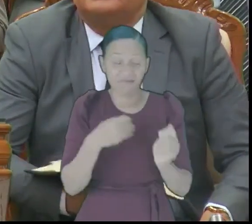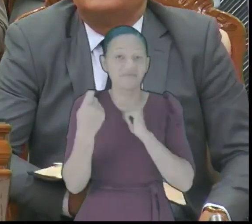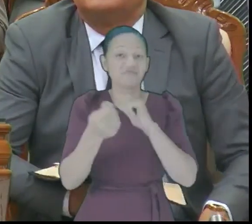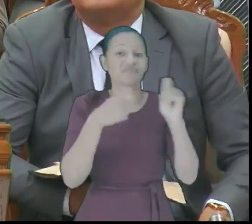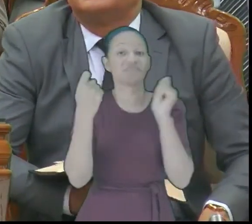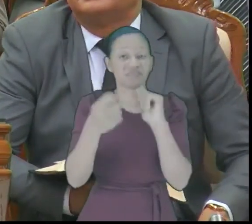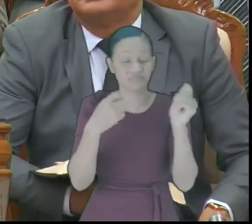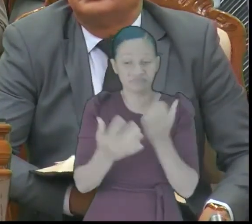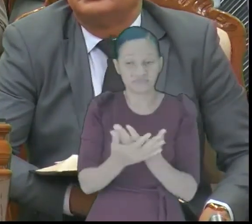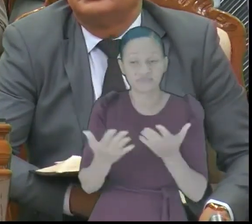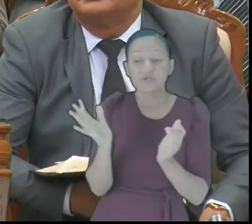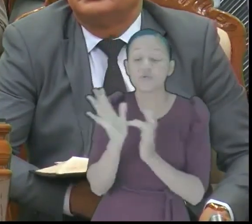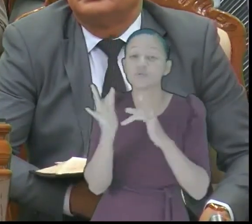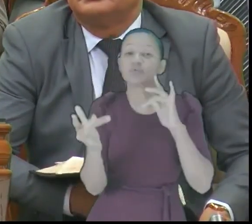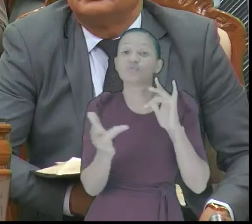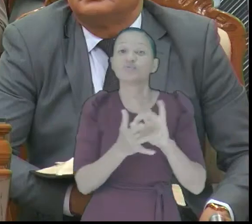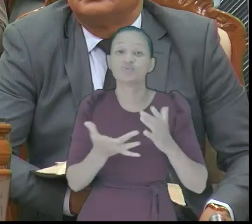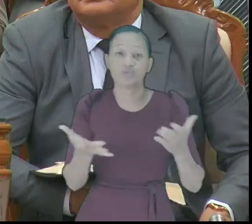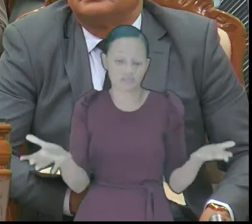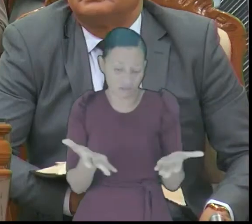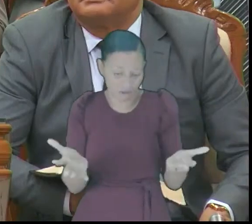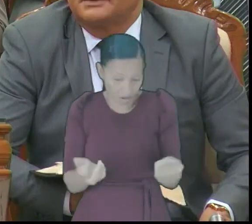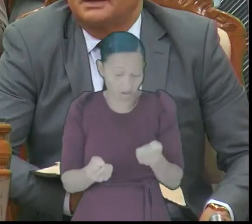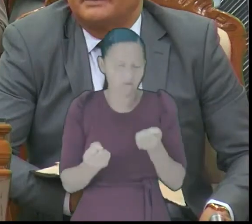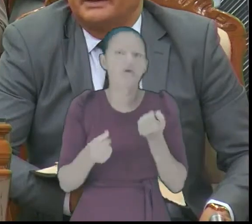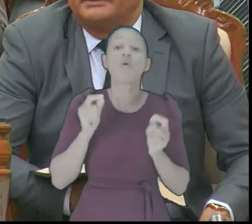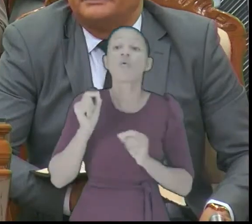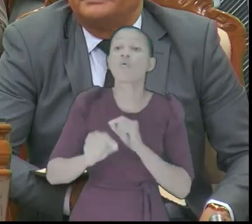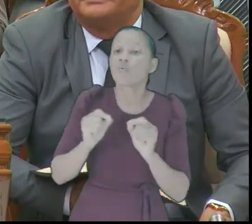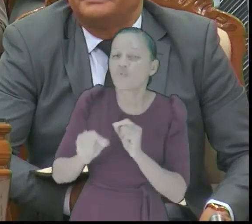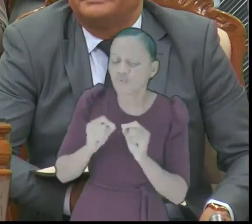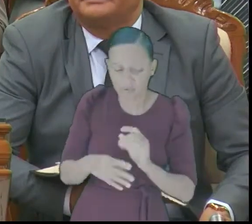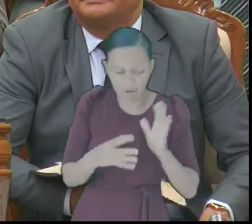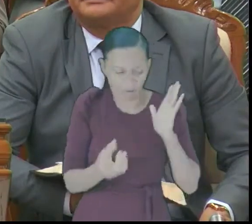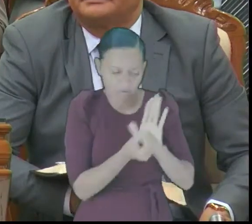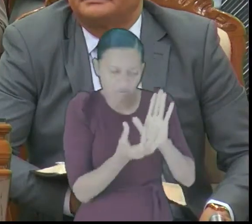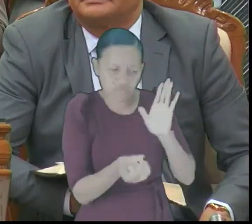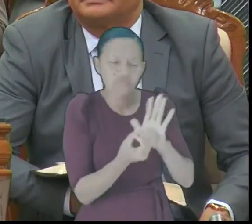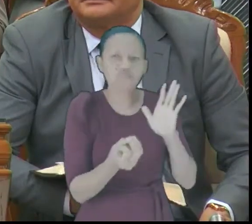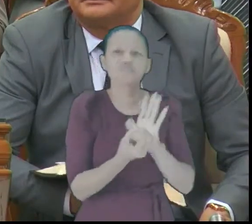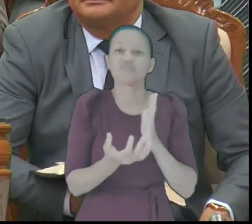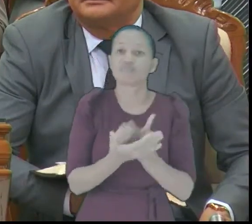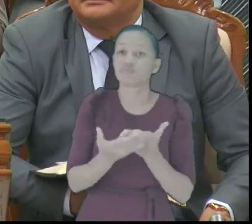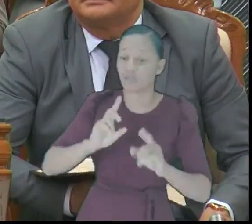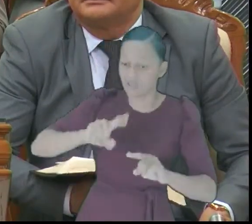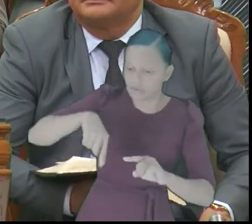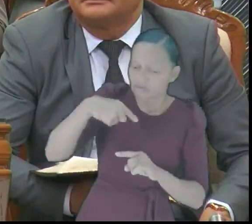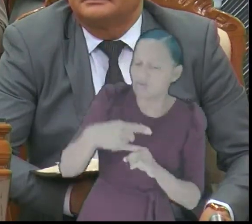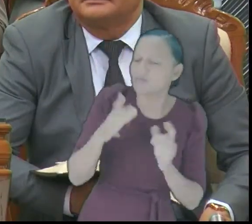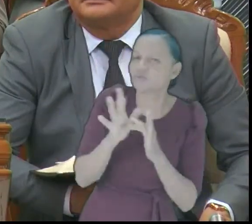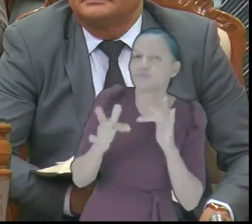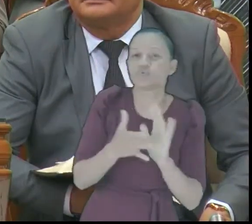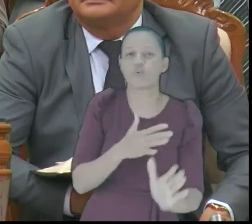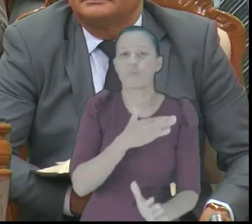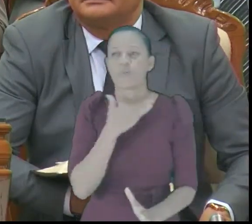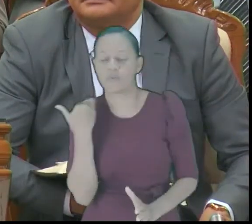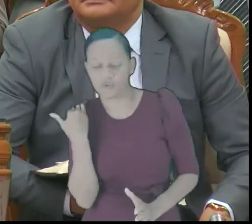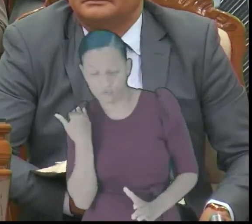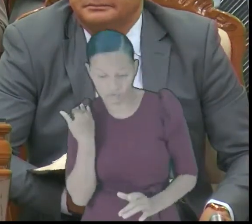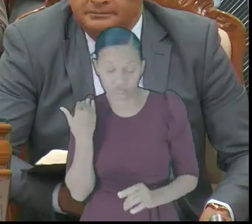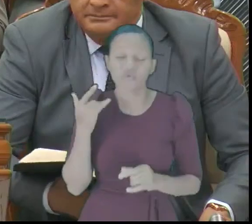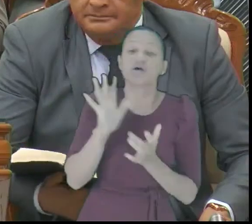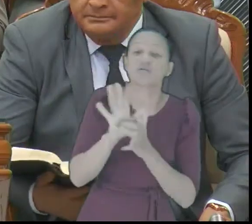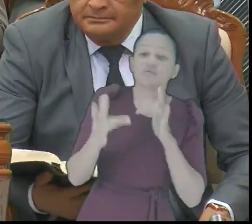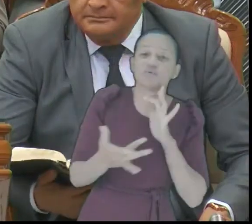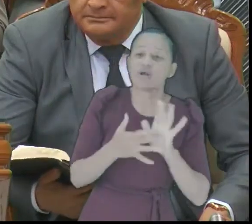Aleluia. E Jesus disse, agora eu fiz a obra. Ele só podia vir depois que Jesus morresse. Ele só podia vir depois que